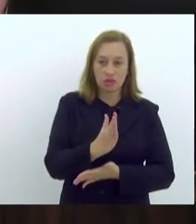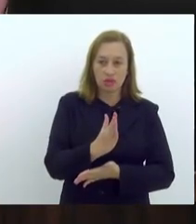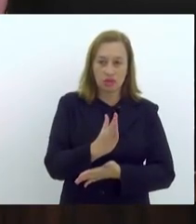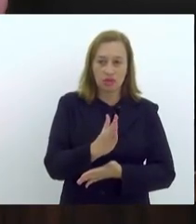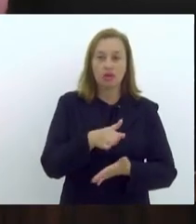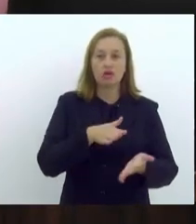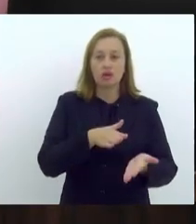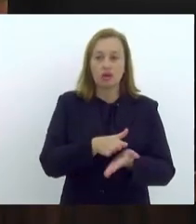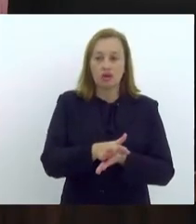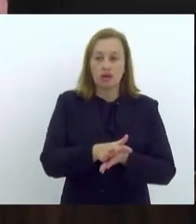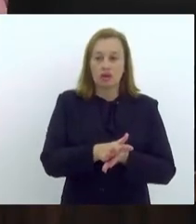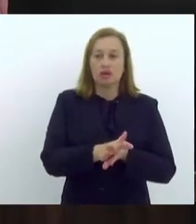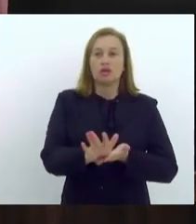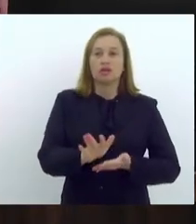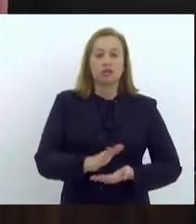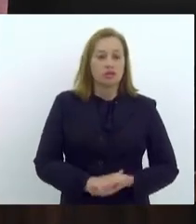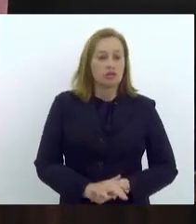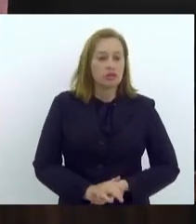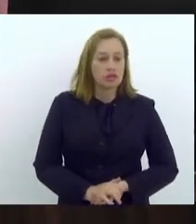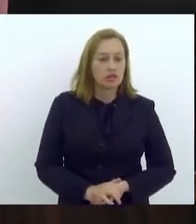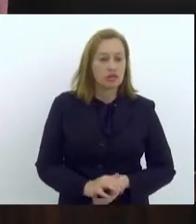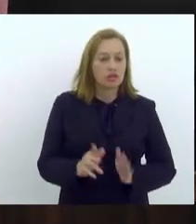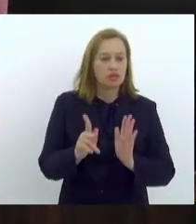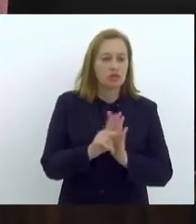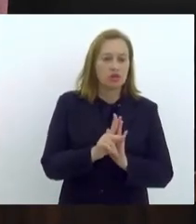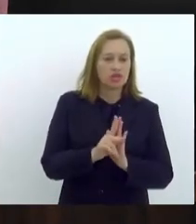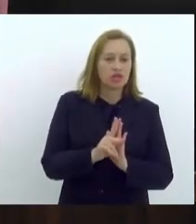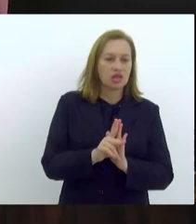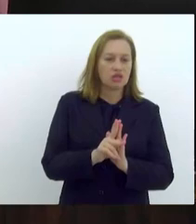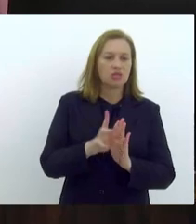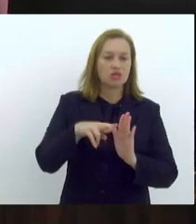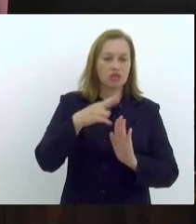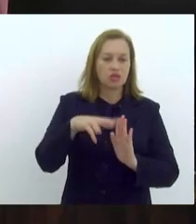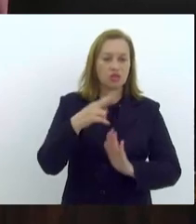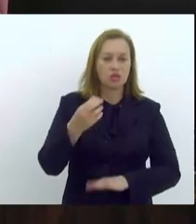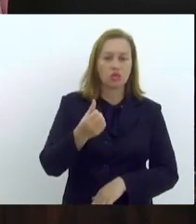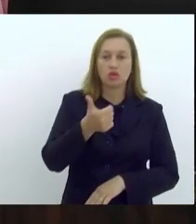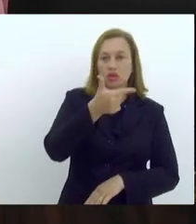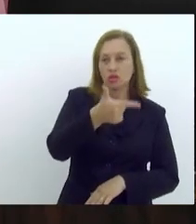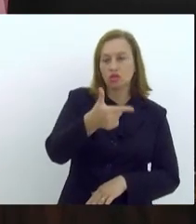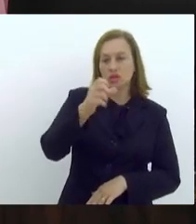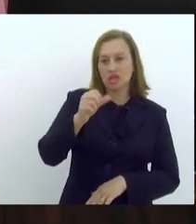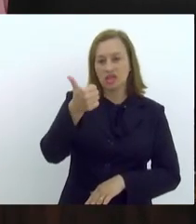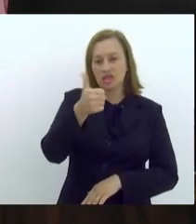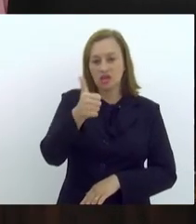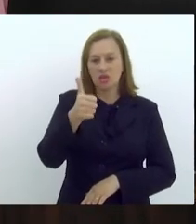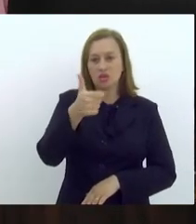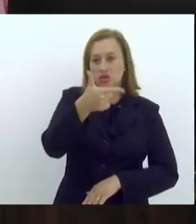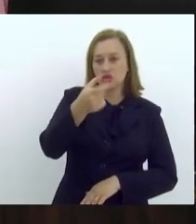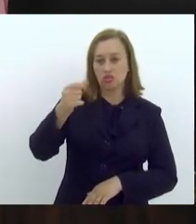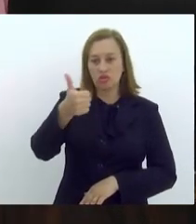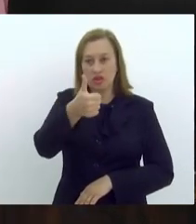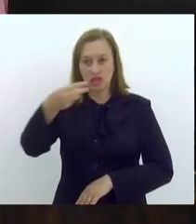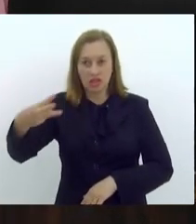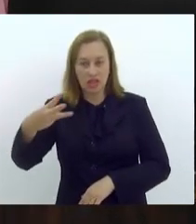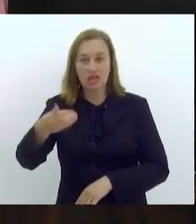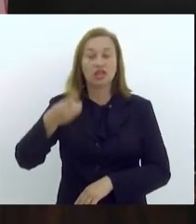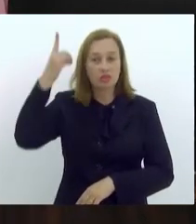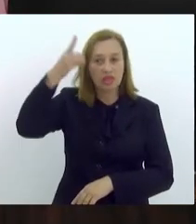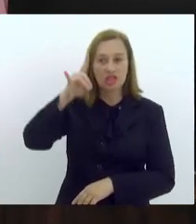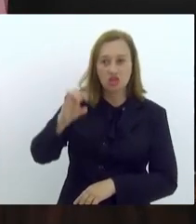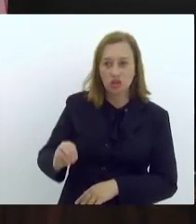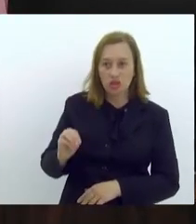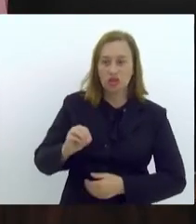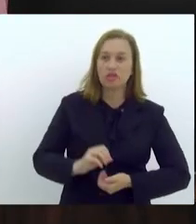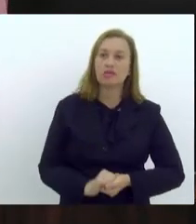a promulgação. projeto de resolução número 211-2023 de autoria do deputado Dionísio Lins